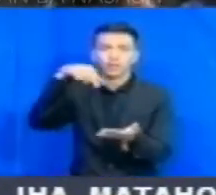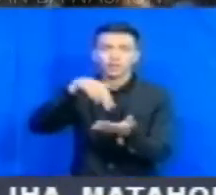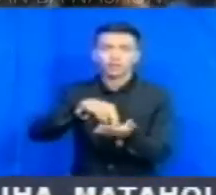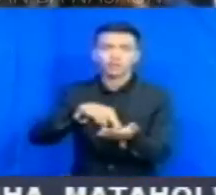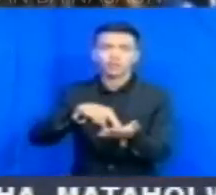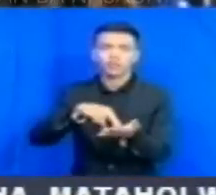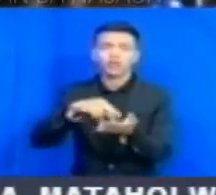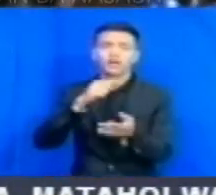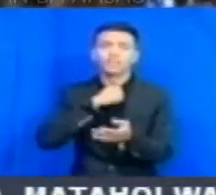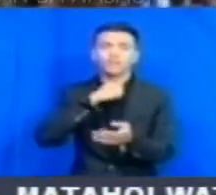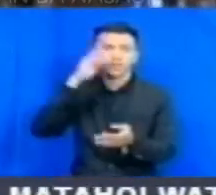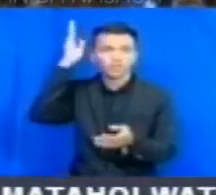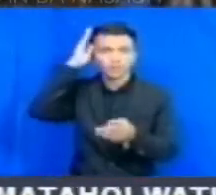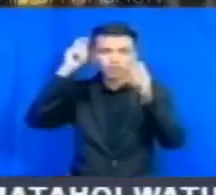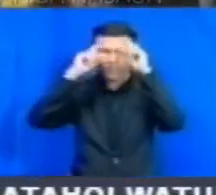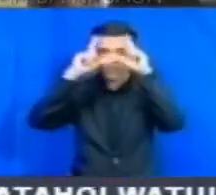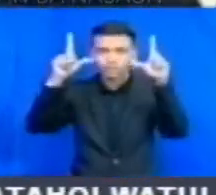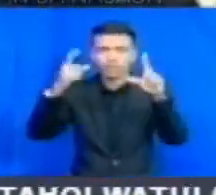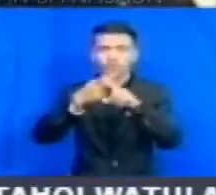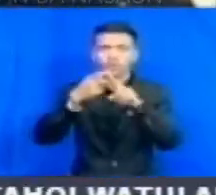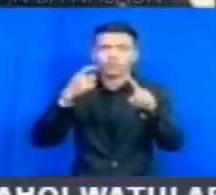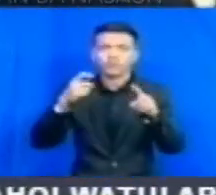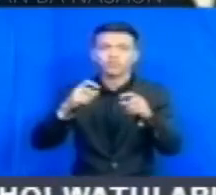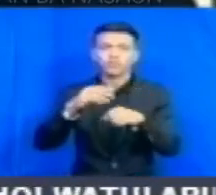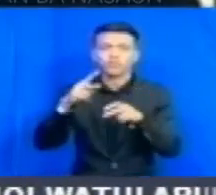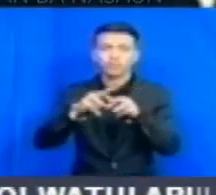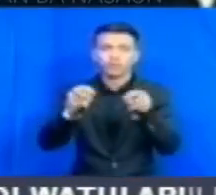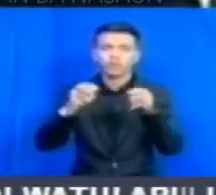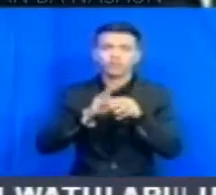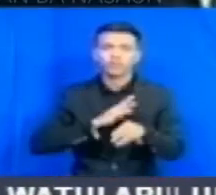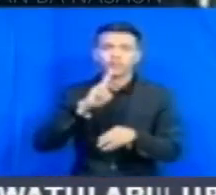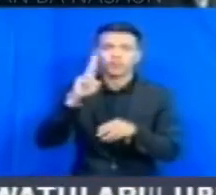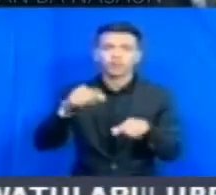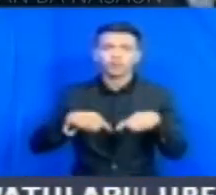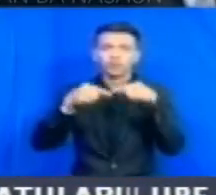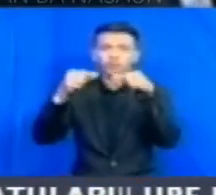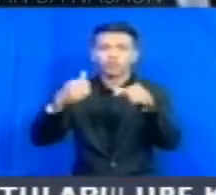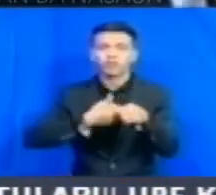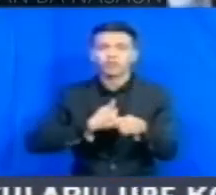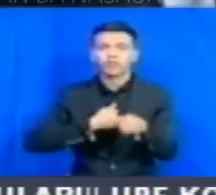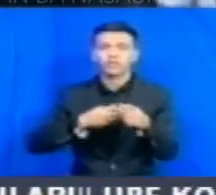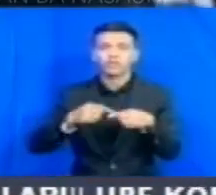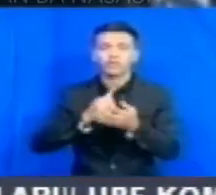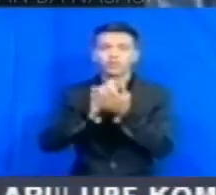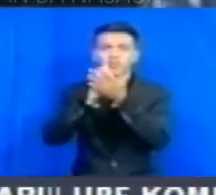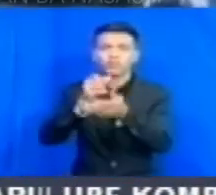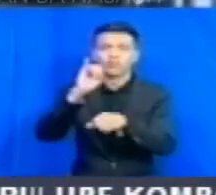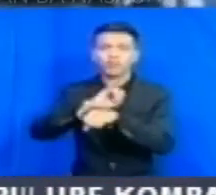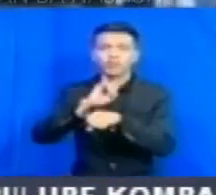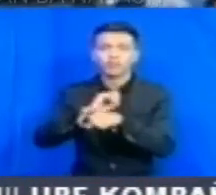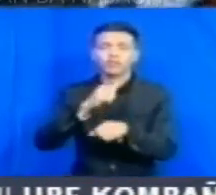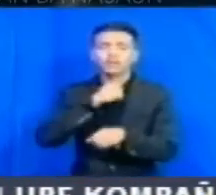no dar Timor de be origem com esse município Balcão, deve oferecer ang, onde servir Sarani no Creda. Eminência